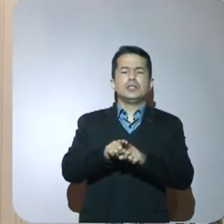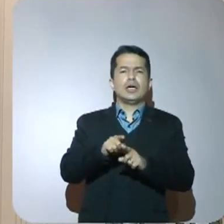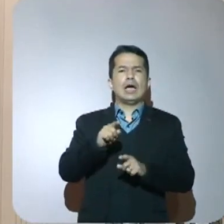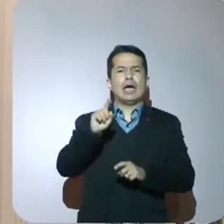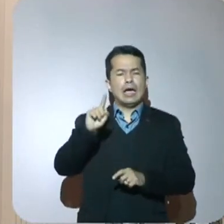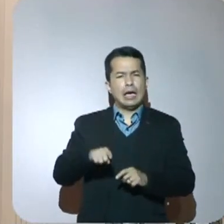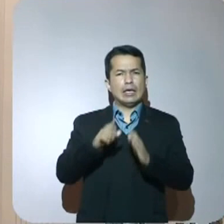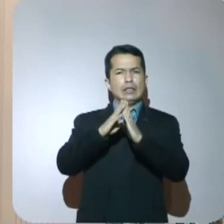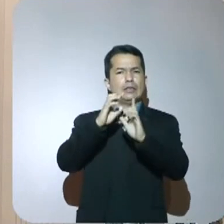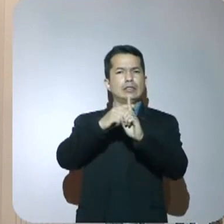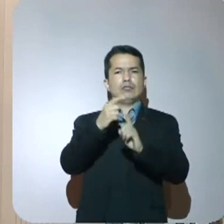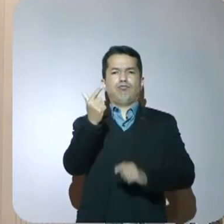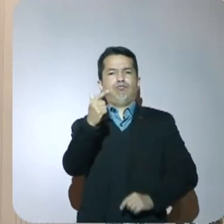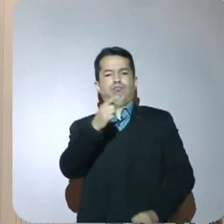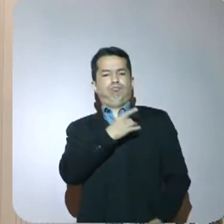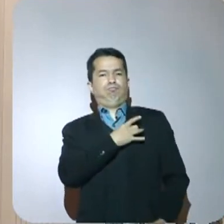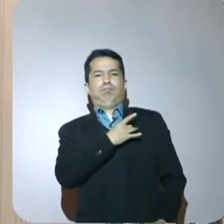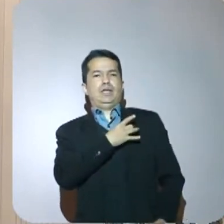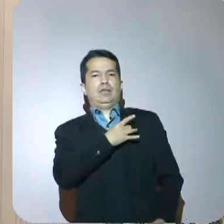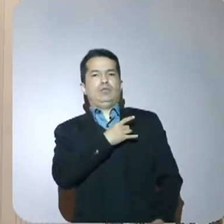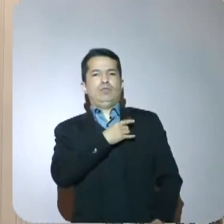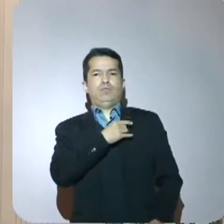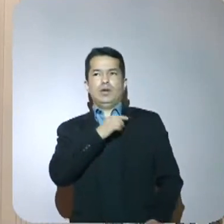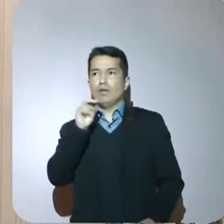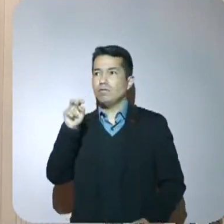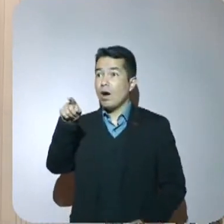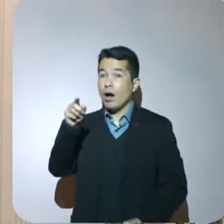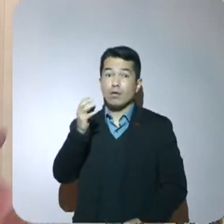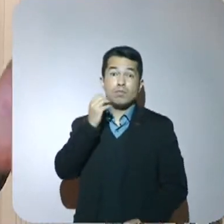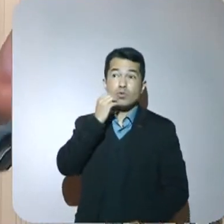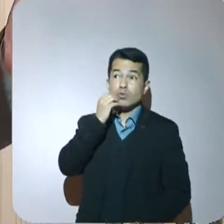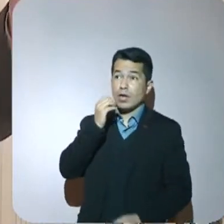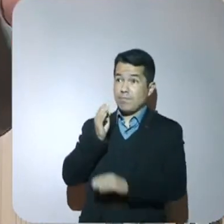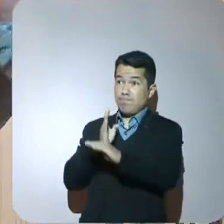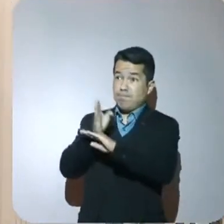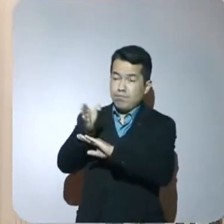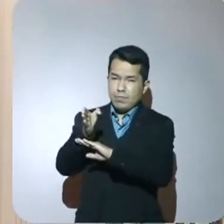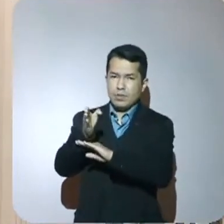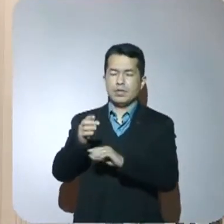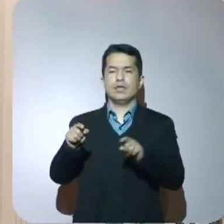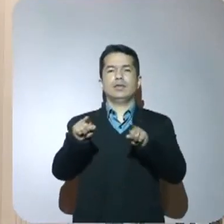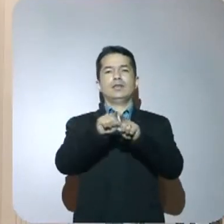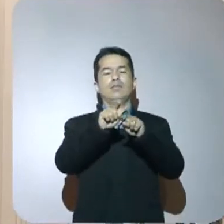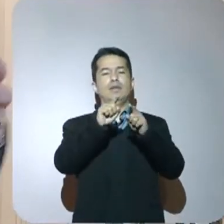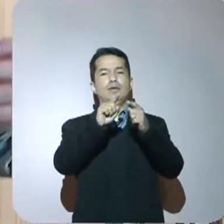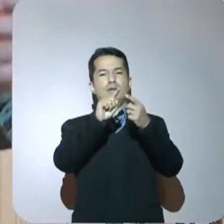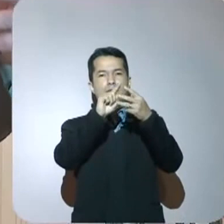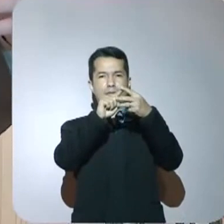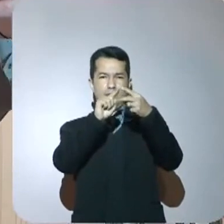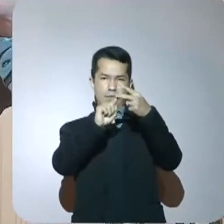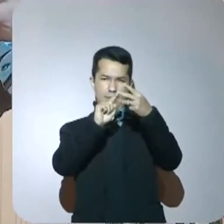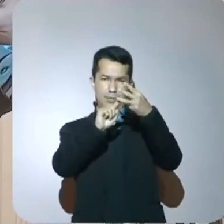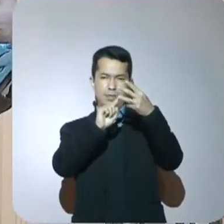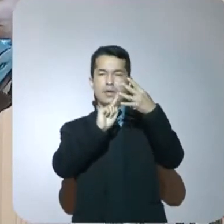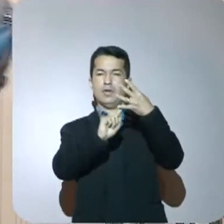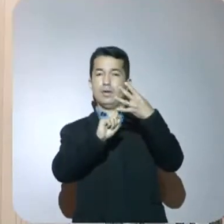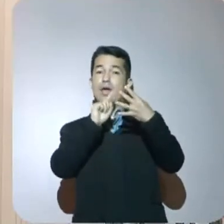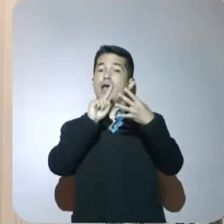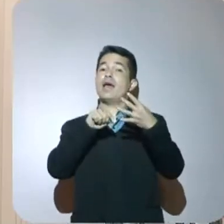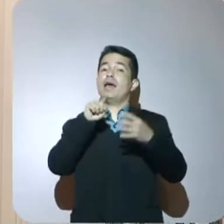Santo. E uma quarta marca foi uma igreja inclusiva, não é? Que